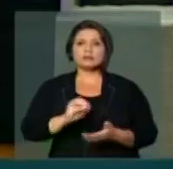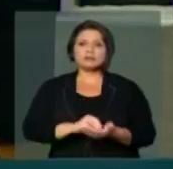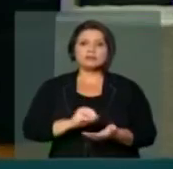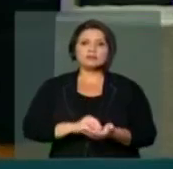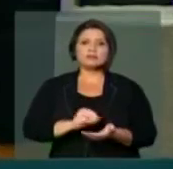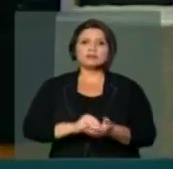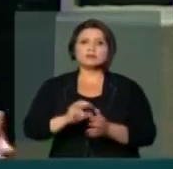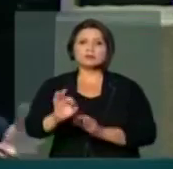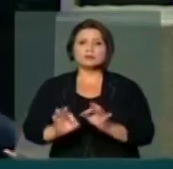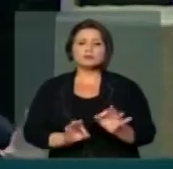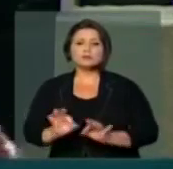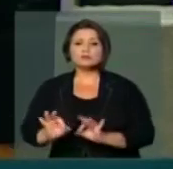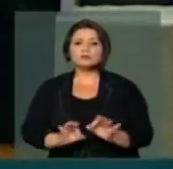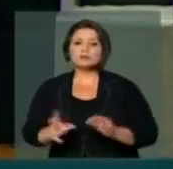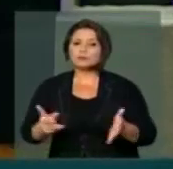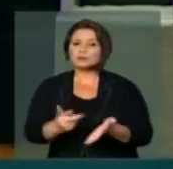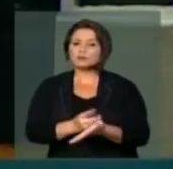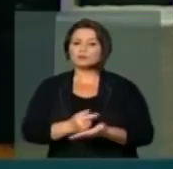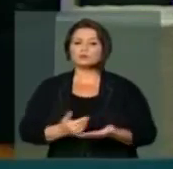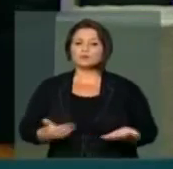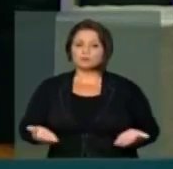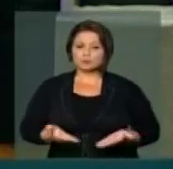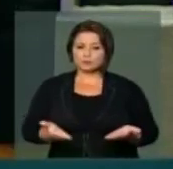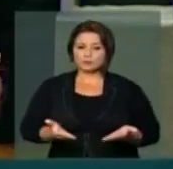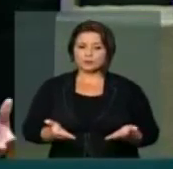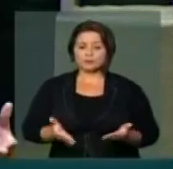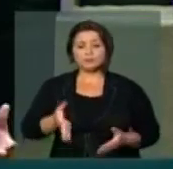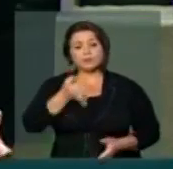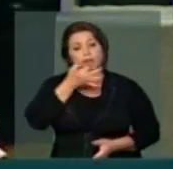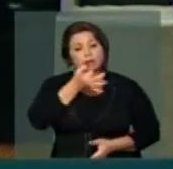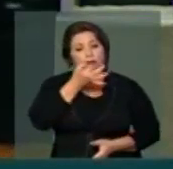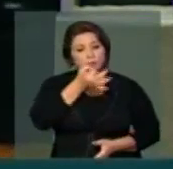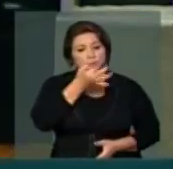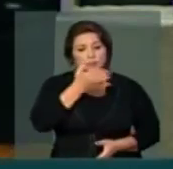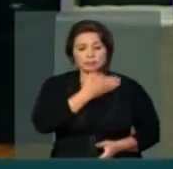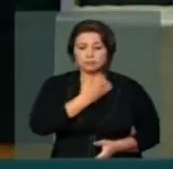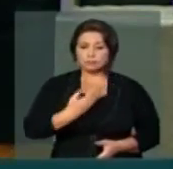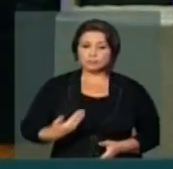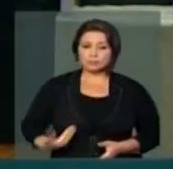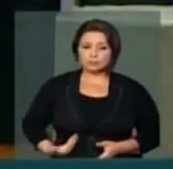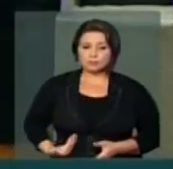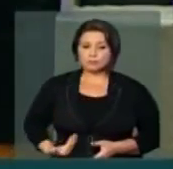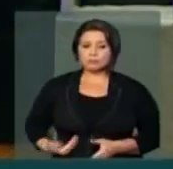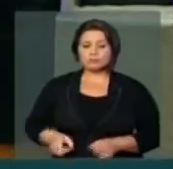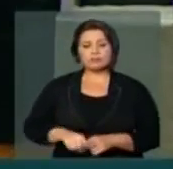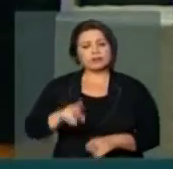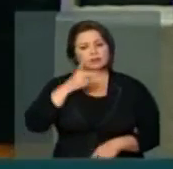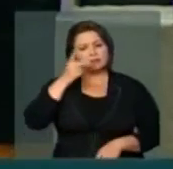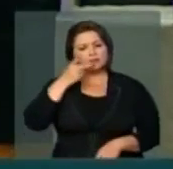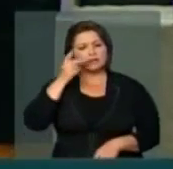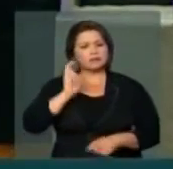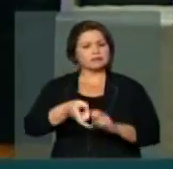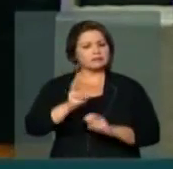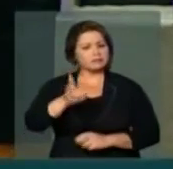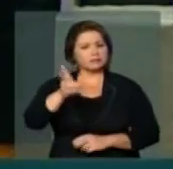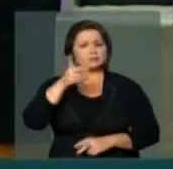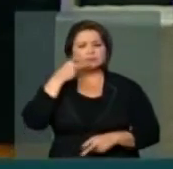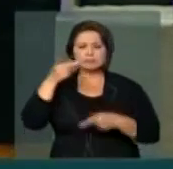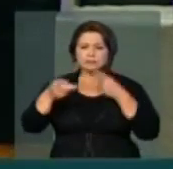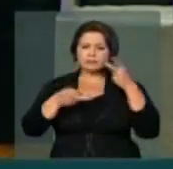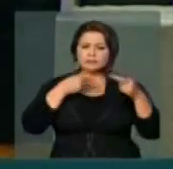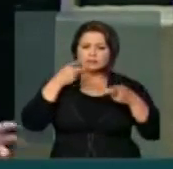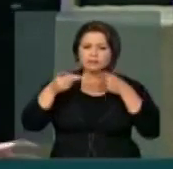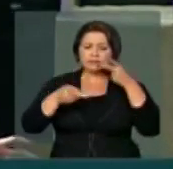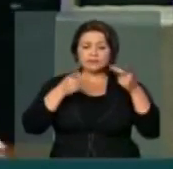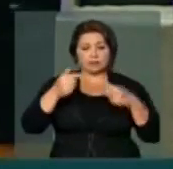nos moldes em que existe hoje. A opinião pública diz isso o tempo todo.